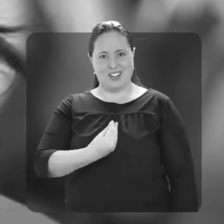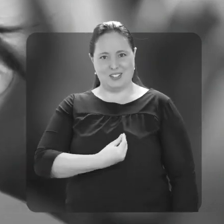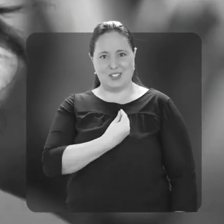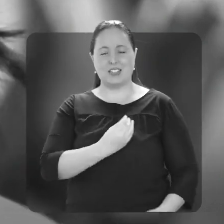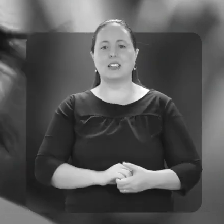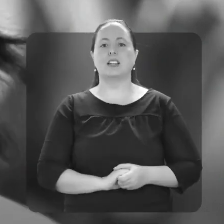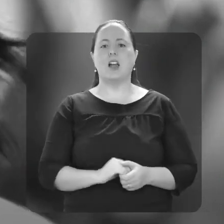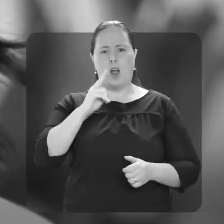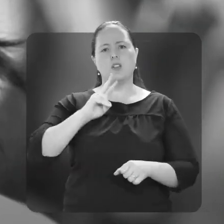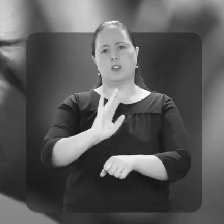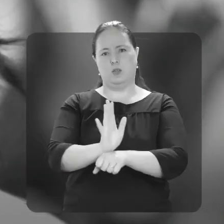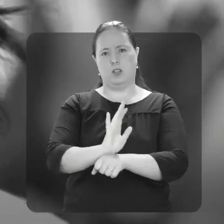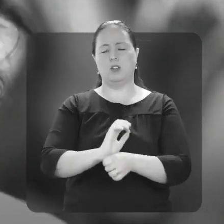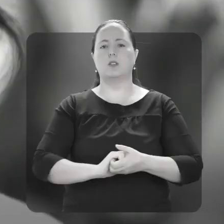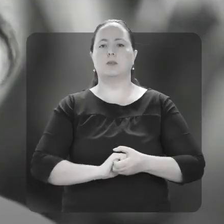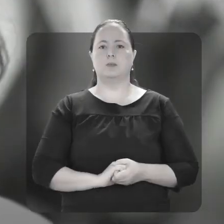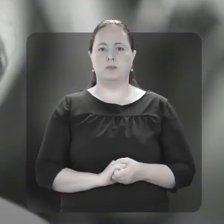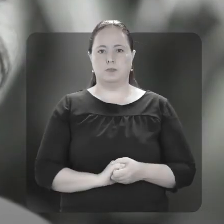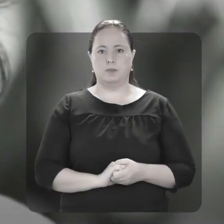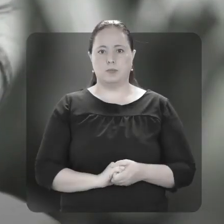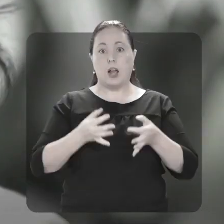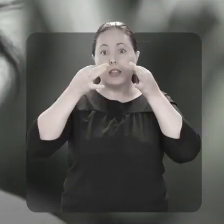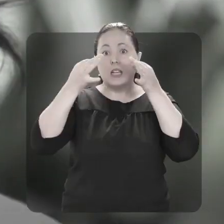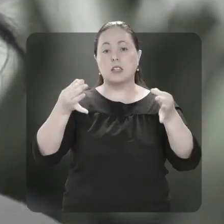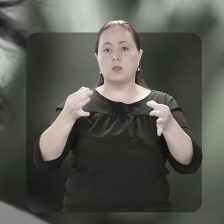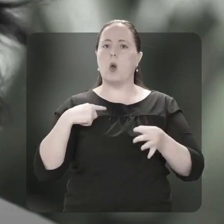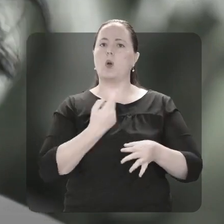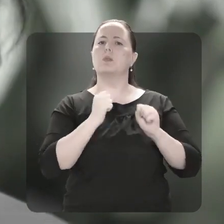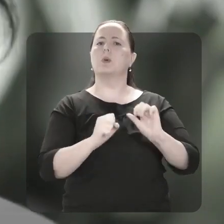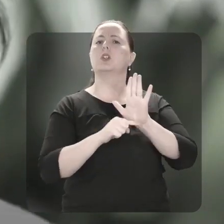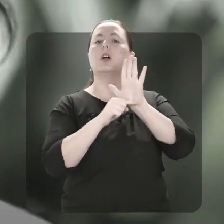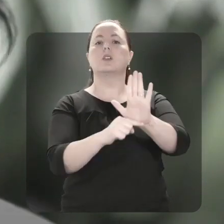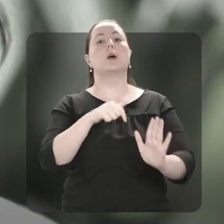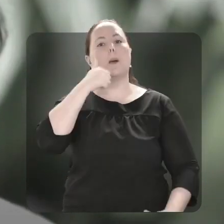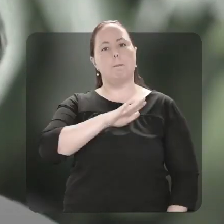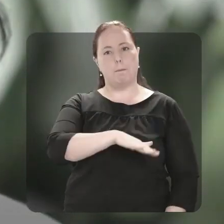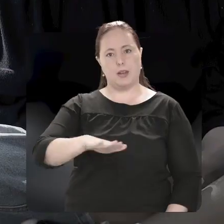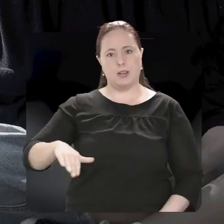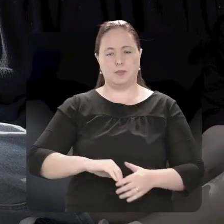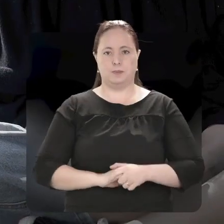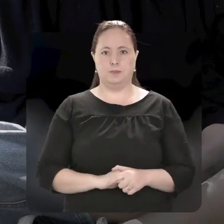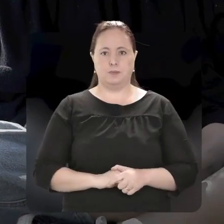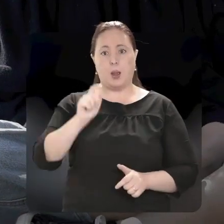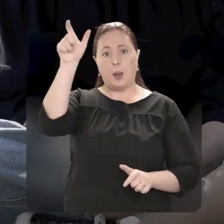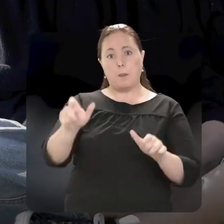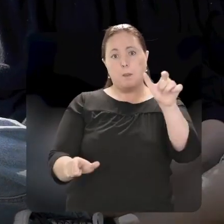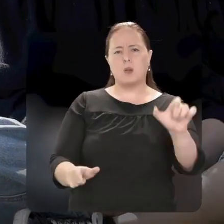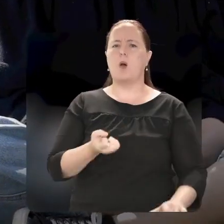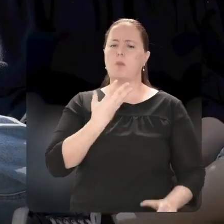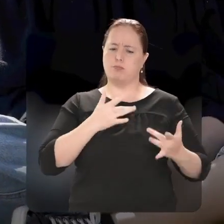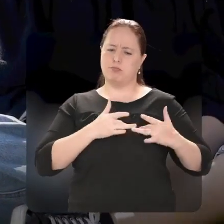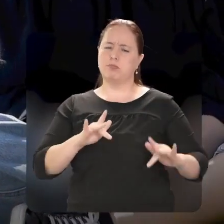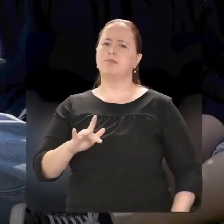anjo. Ouça até o final e preste bem atenção o que podemos fazer pelas nossas meninas. As pessoas